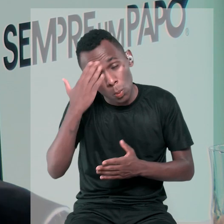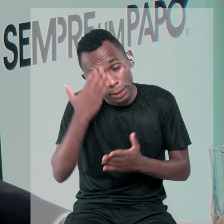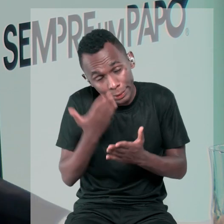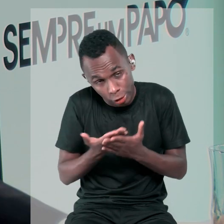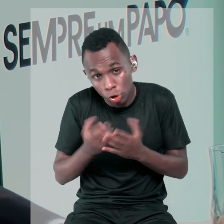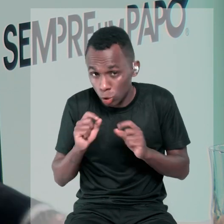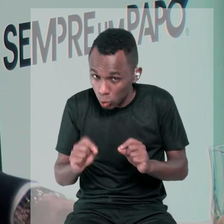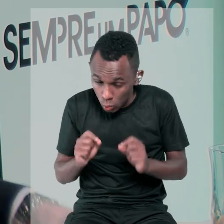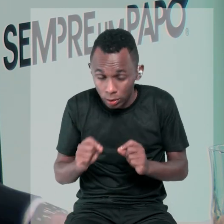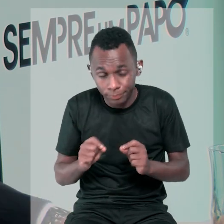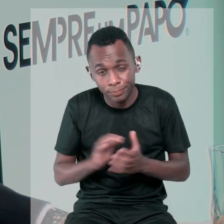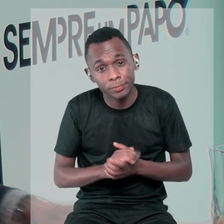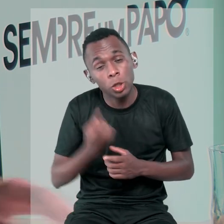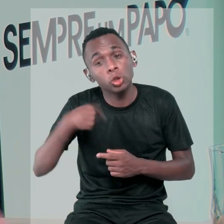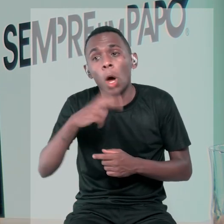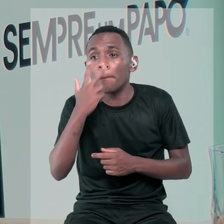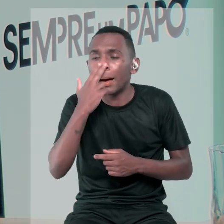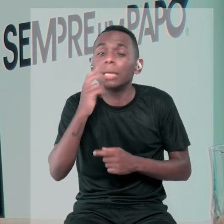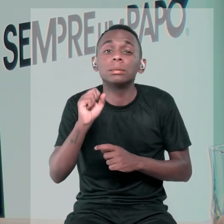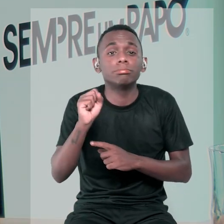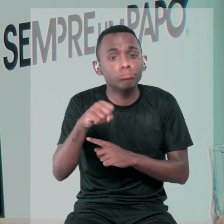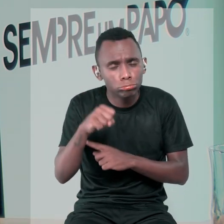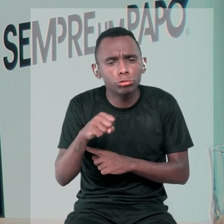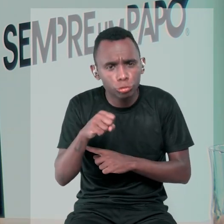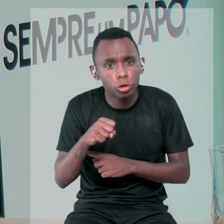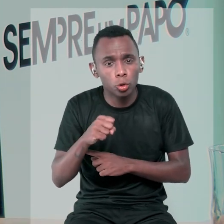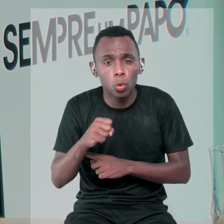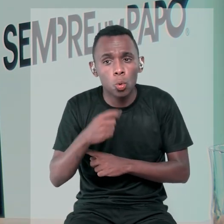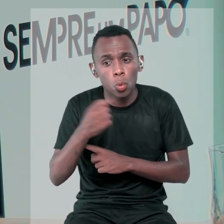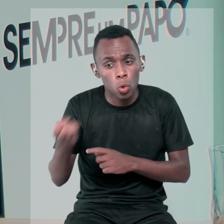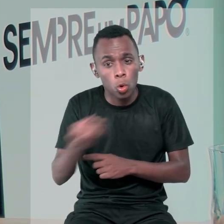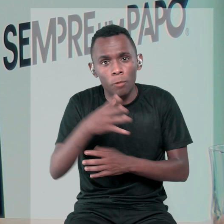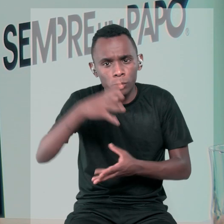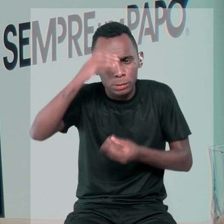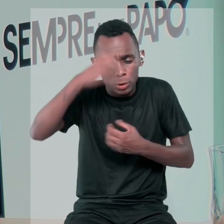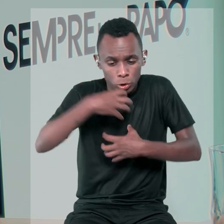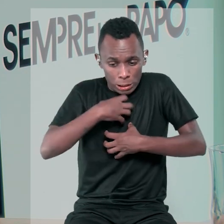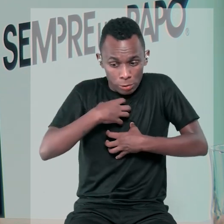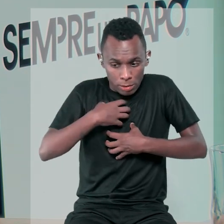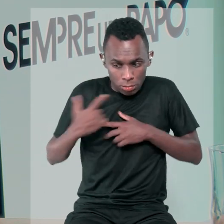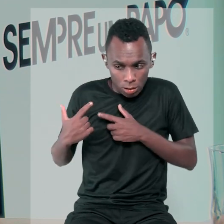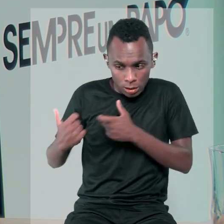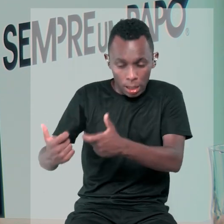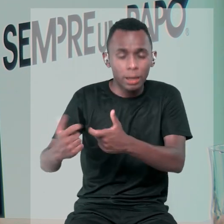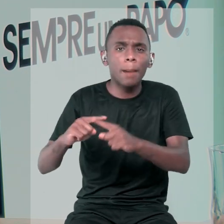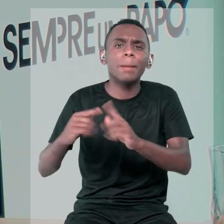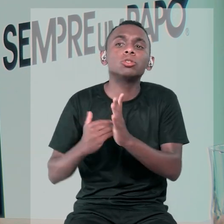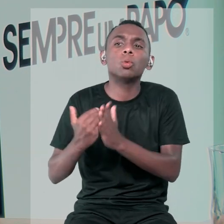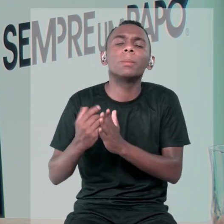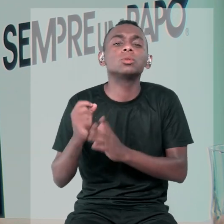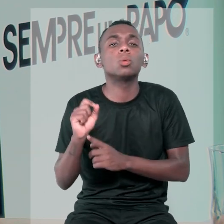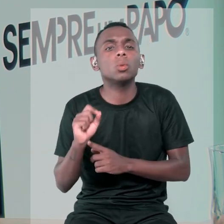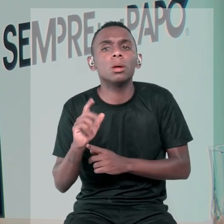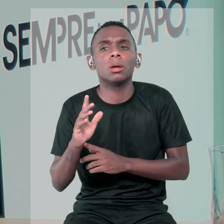vocês, que nós estamos vivendo, sim, né, um novo espírito da guerra, mas que esse novo espírito da guerra começou a ser forjado no